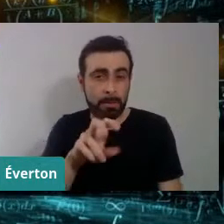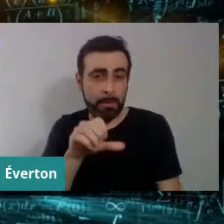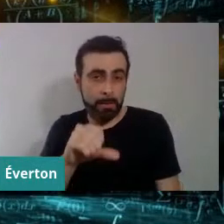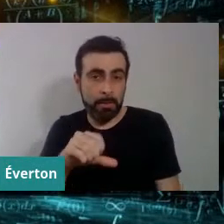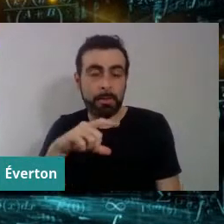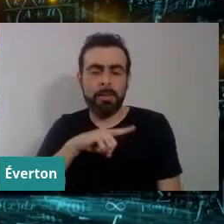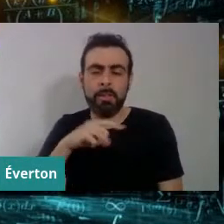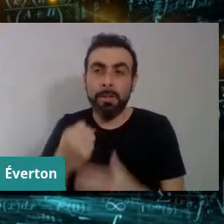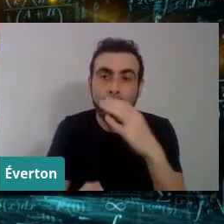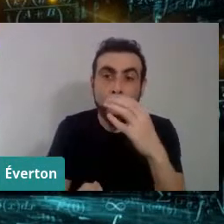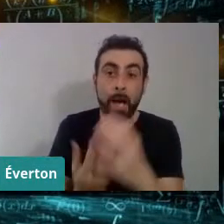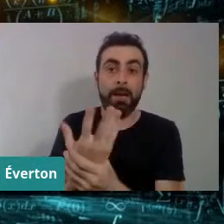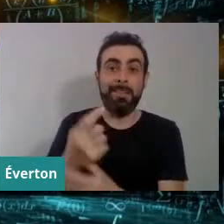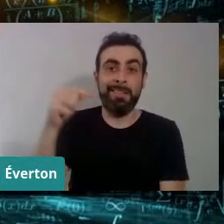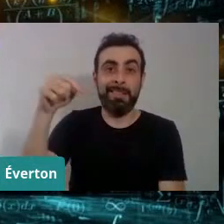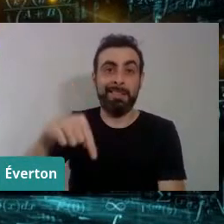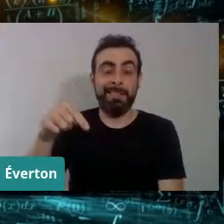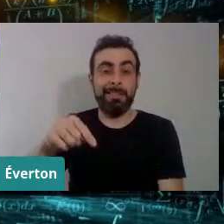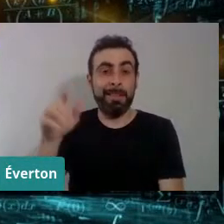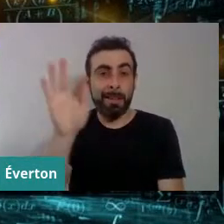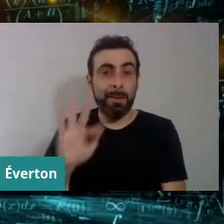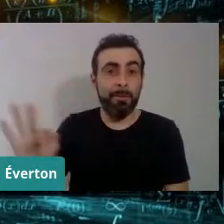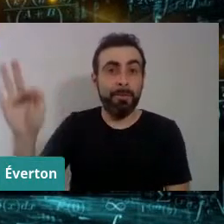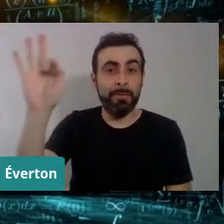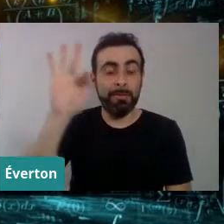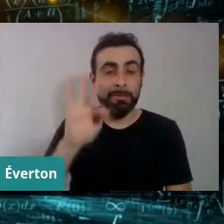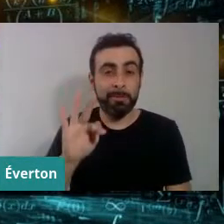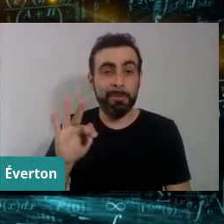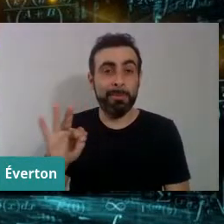de Filosofia, Ciências e Letras de Jacarezinho.